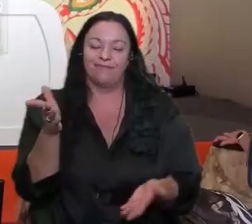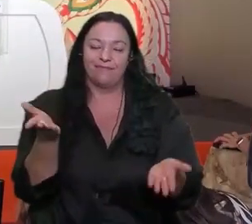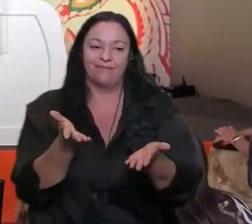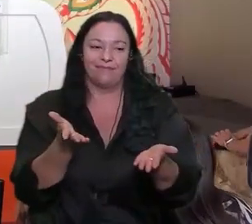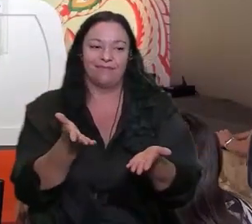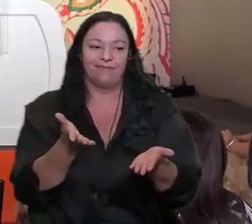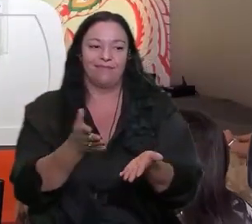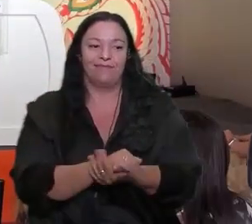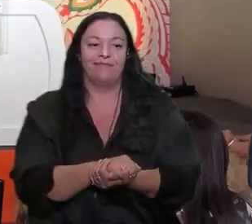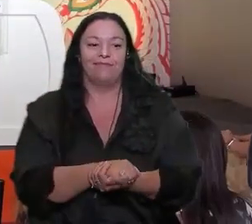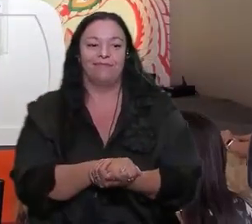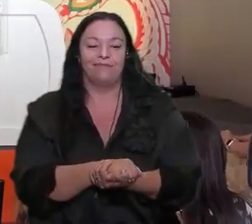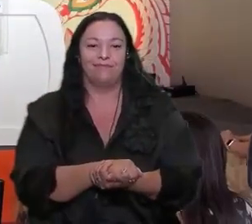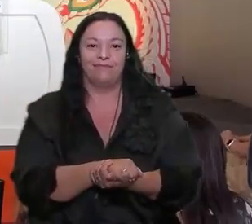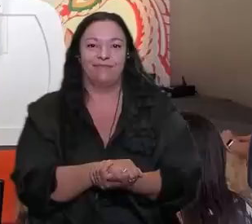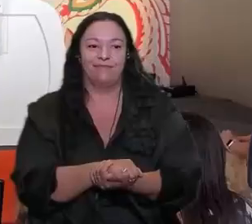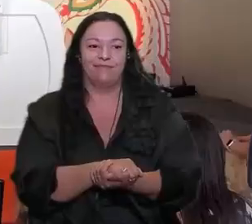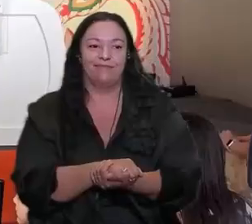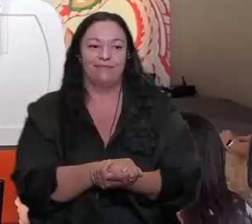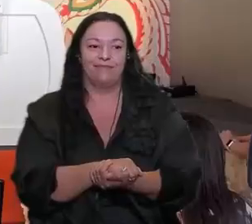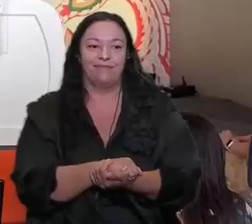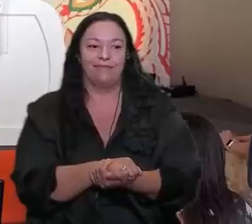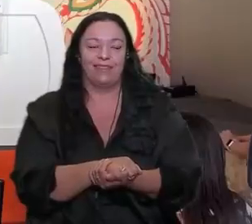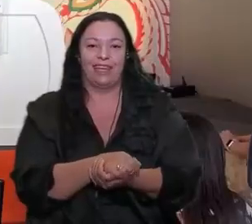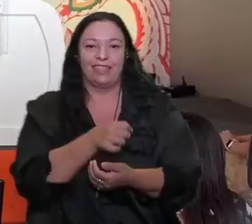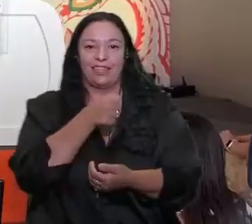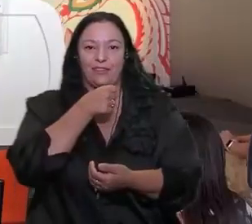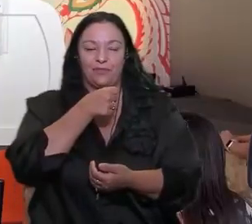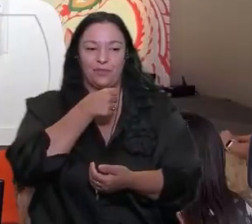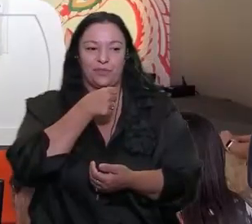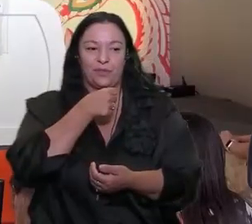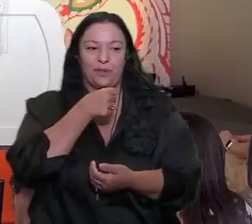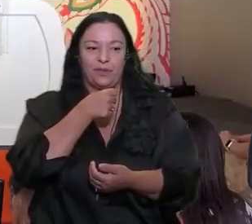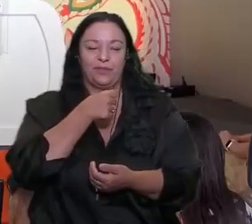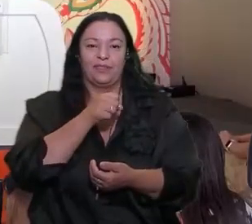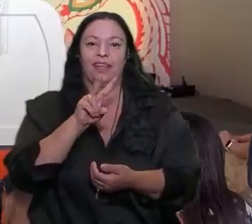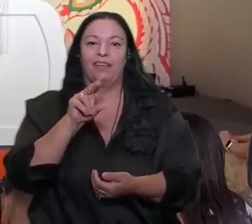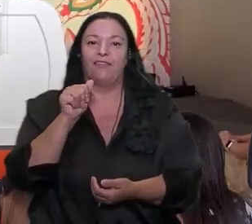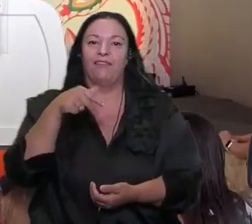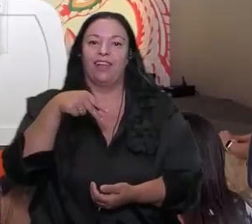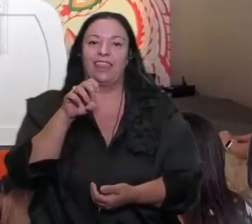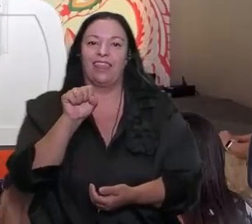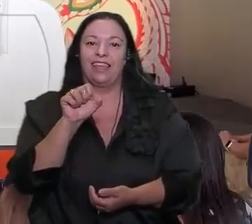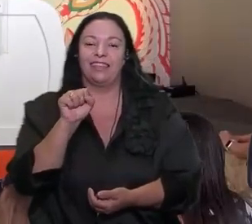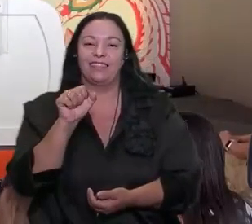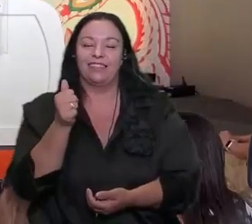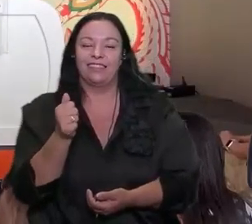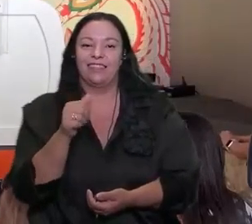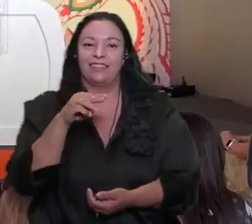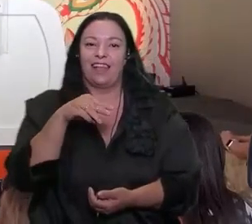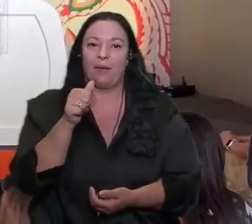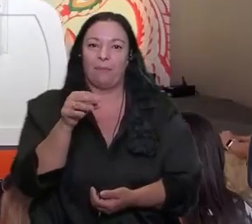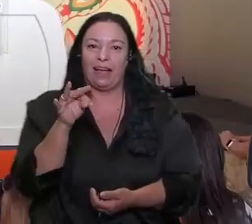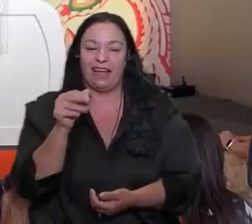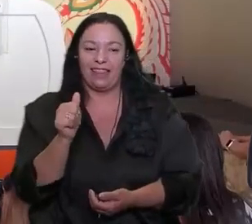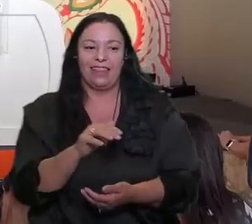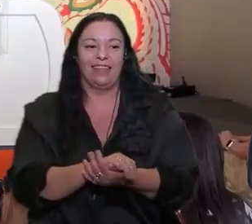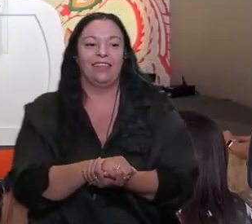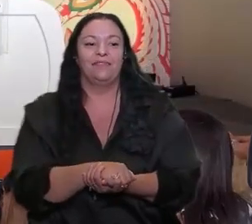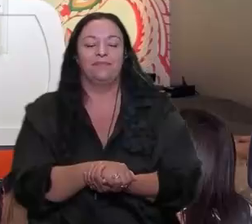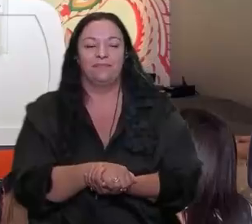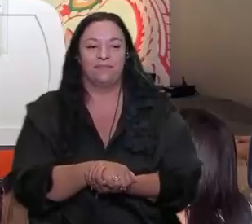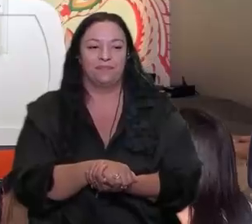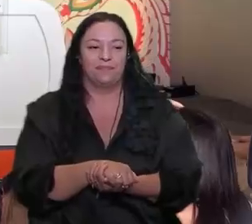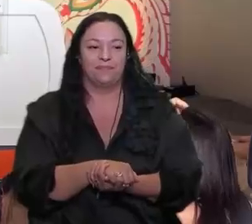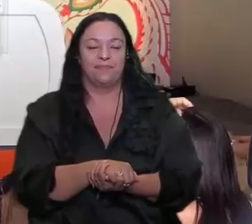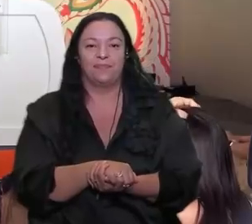lugar que cada um assenta, colado na mesa de frente para a plateia, há uma caixa transparente de acrílico que carrega os livros que cada um escreveu, bem